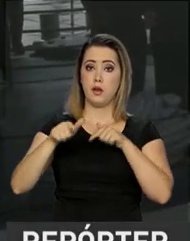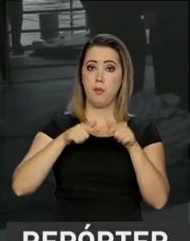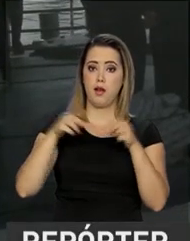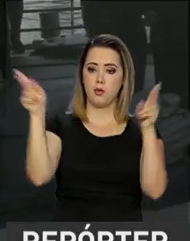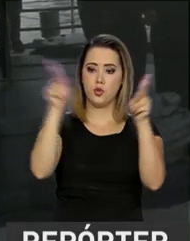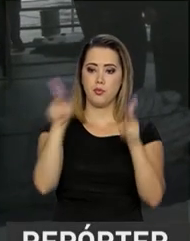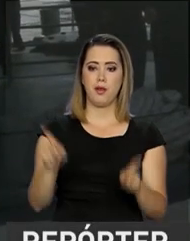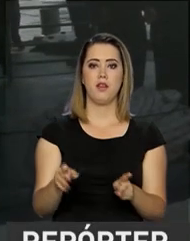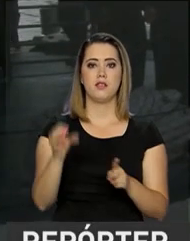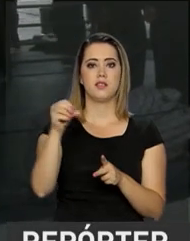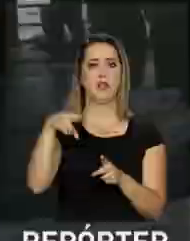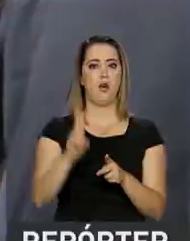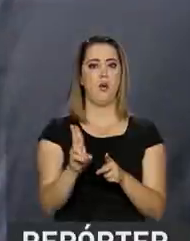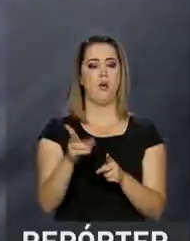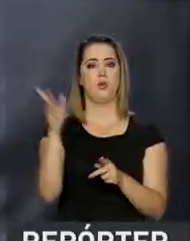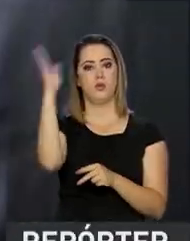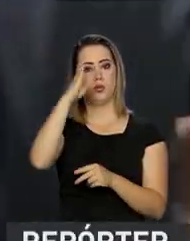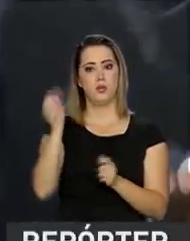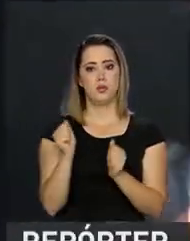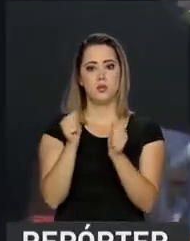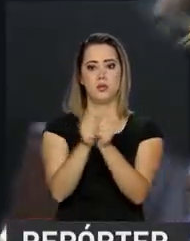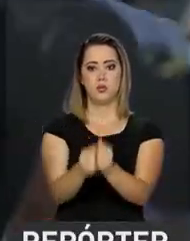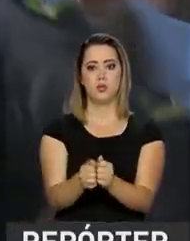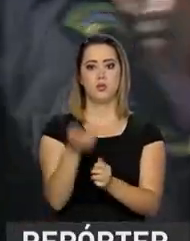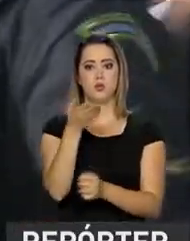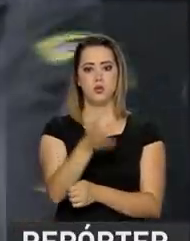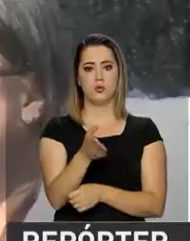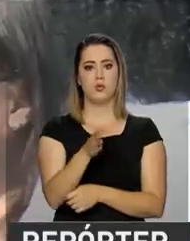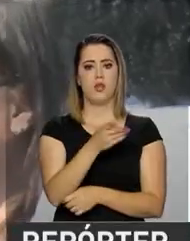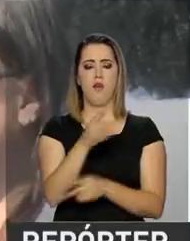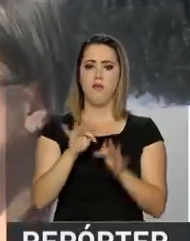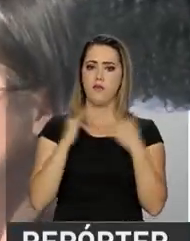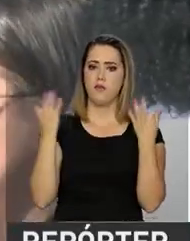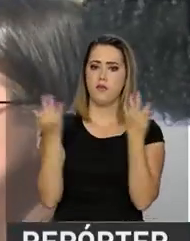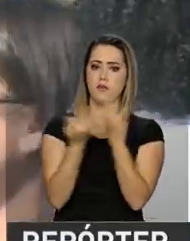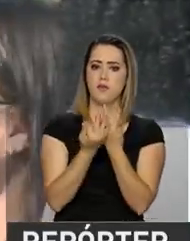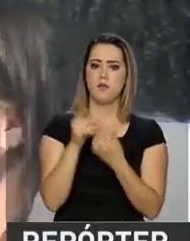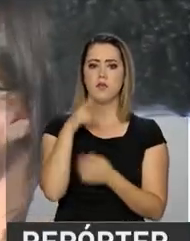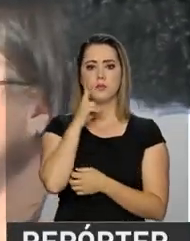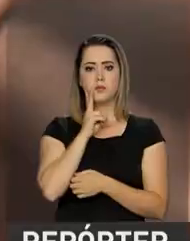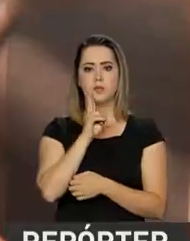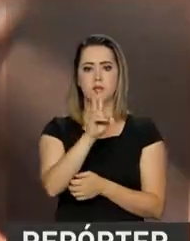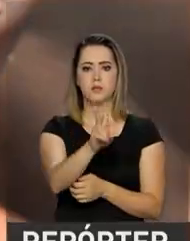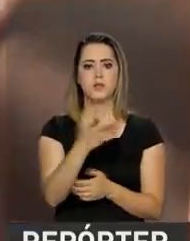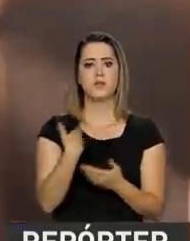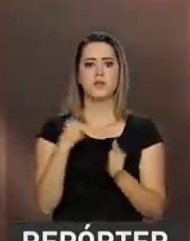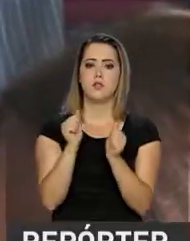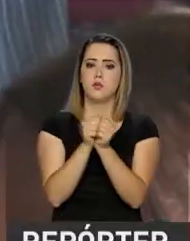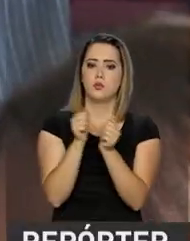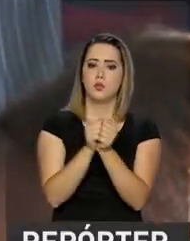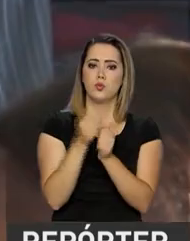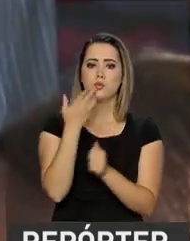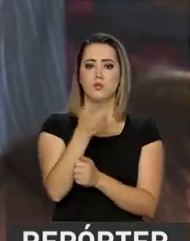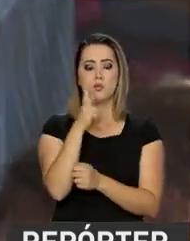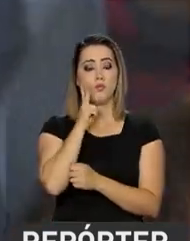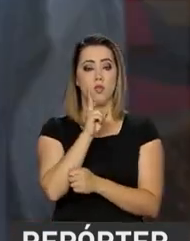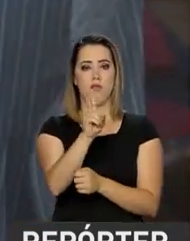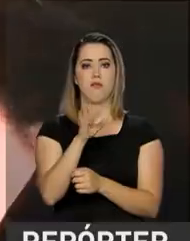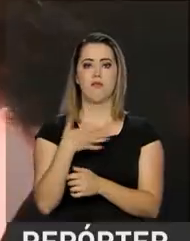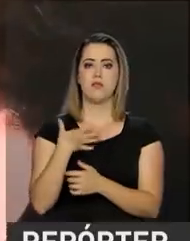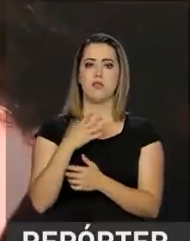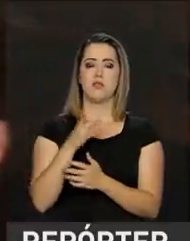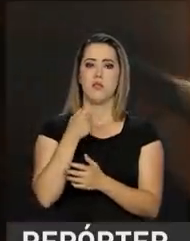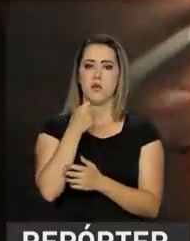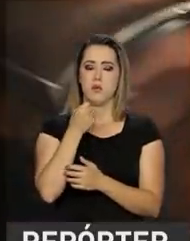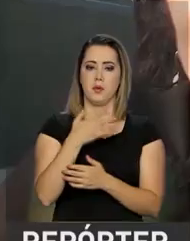participa os familiares dos militares acompanharam a saída do navio e aproveitaram o momento para